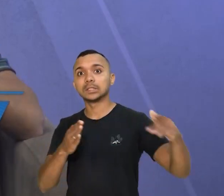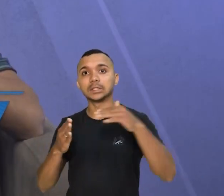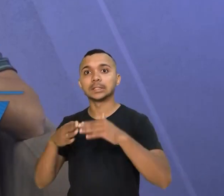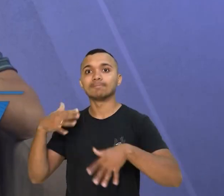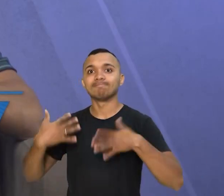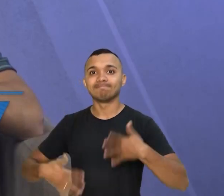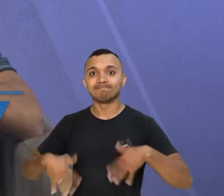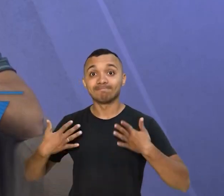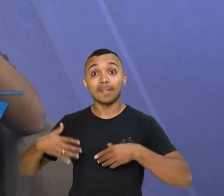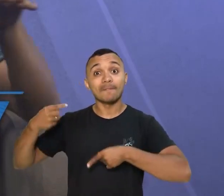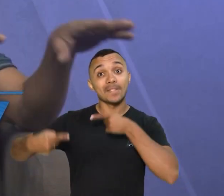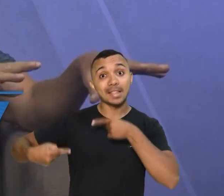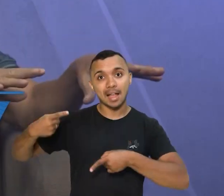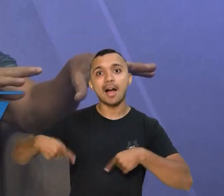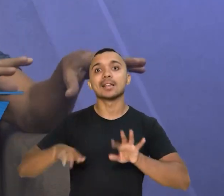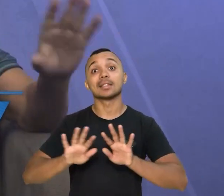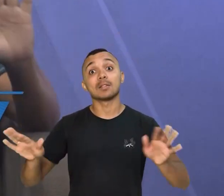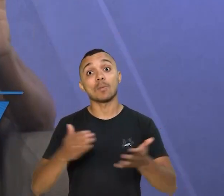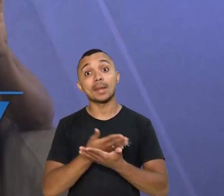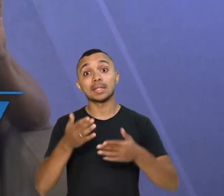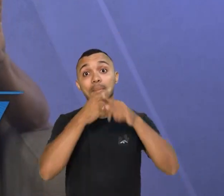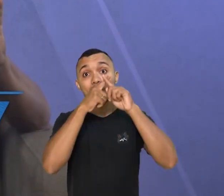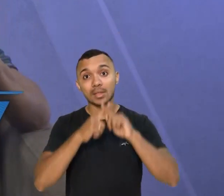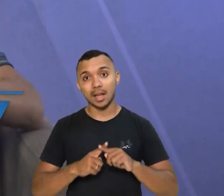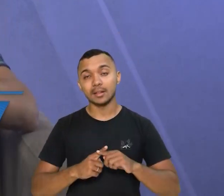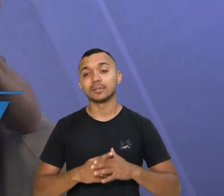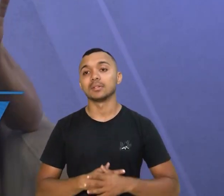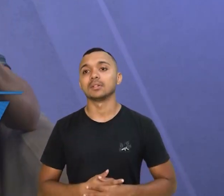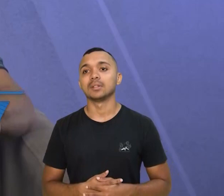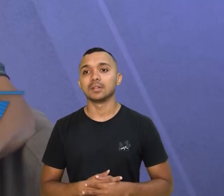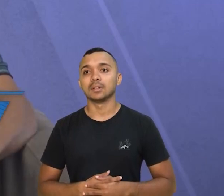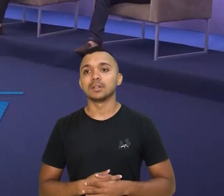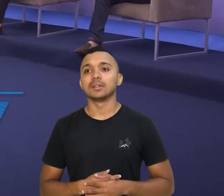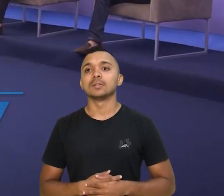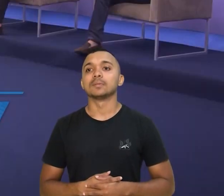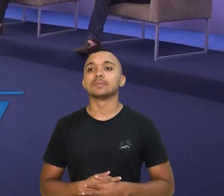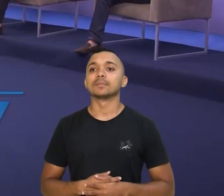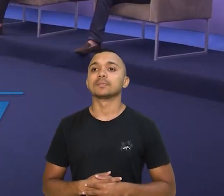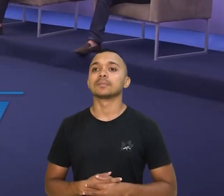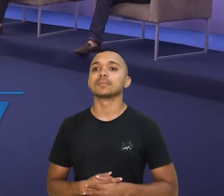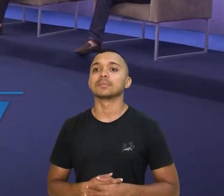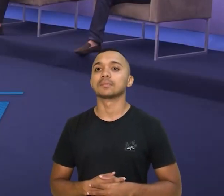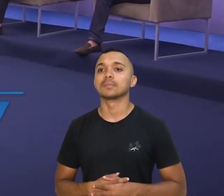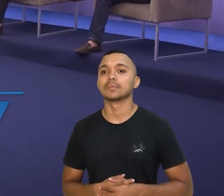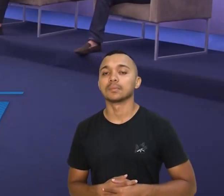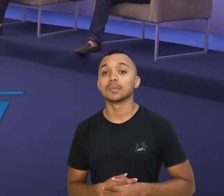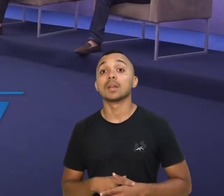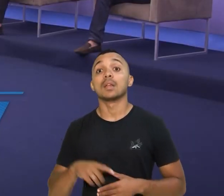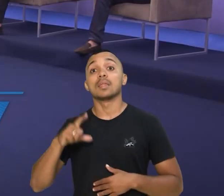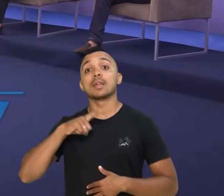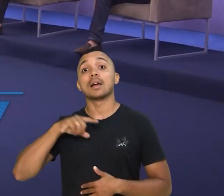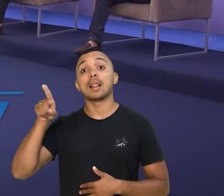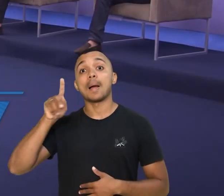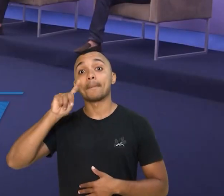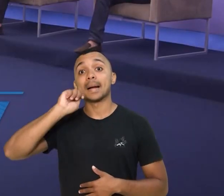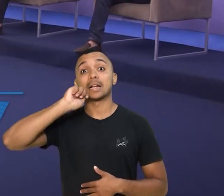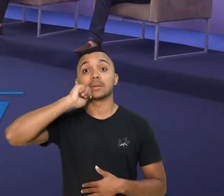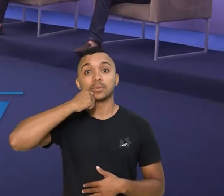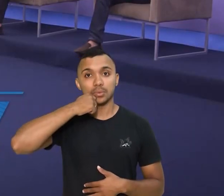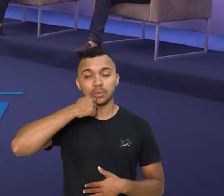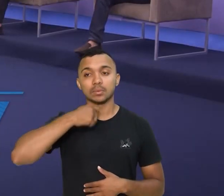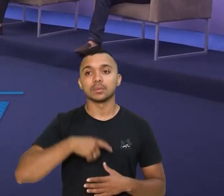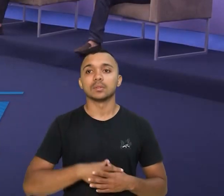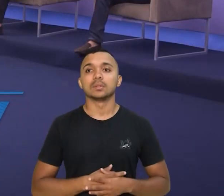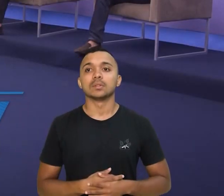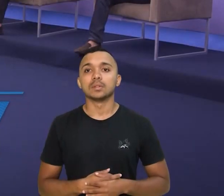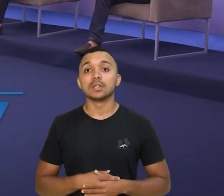o grande campeonato. Porque essa parte já está consolidada, já ganhou. Então, já que você está com a palavra... E o mata-mata. E tem o Pacajus, né, que é uma belíssima surpresa. Belíssima